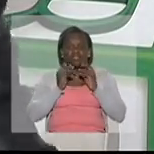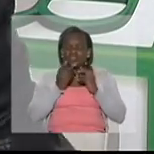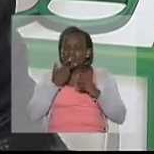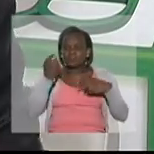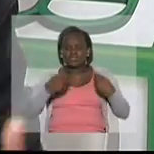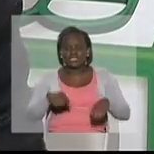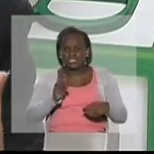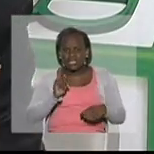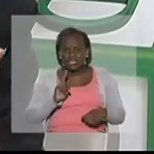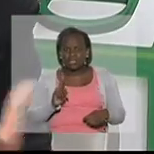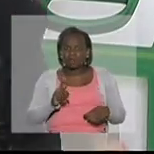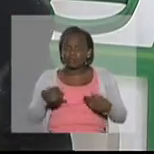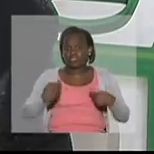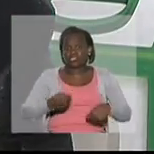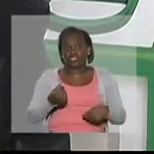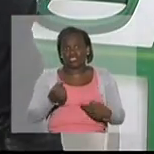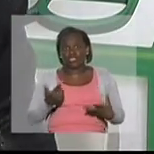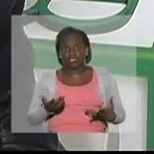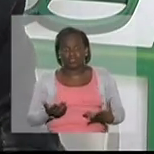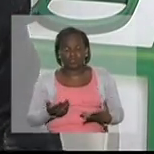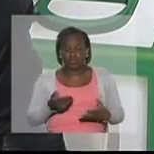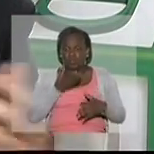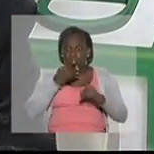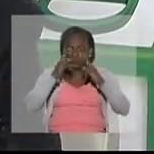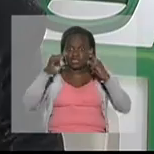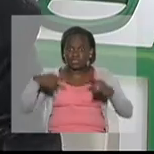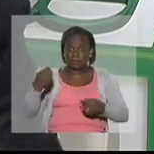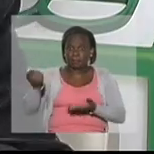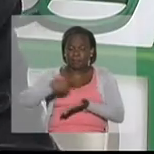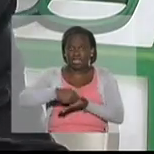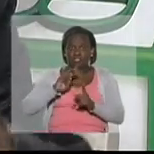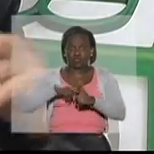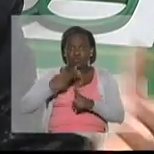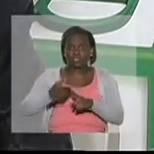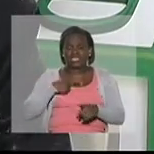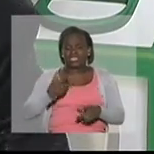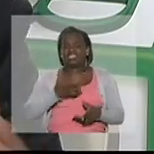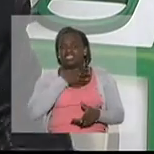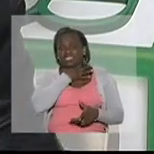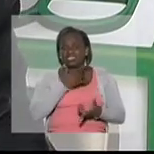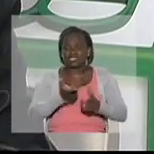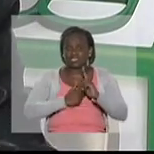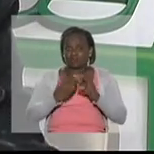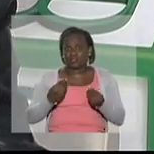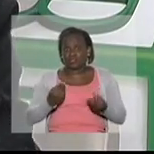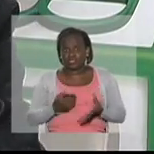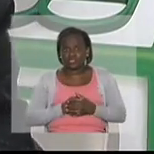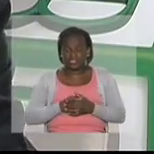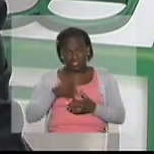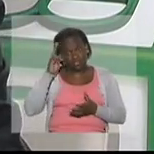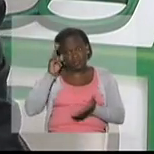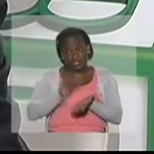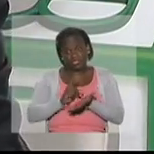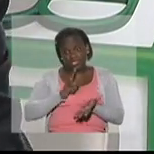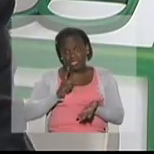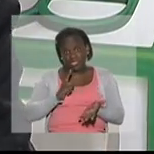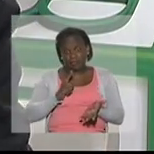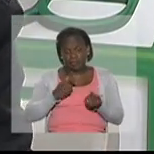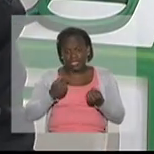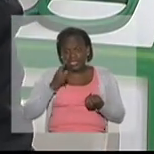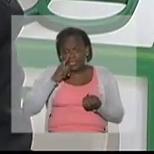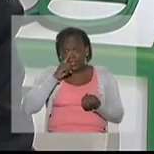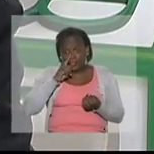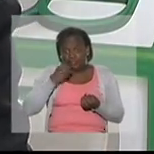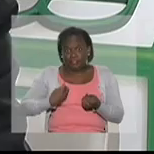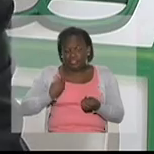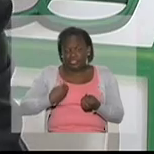tentando convencer eles de não, mas a gente precisa do dinheiro, o dono do circo vai pagar o dobro, a gente está cheio de dívida, aquela história da realidade, você